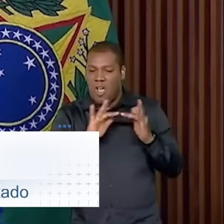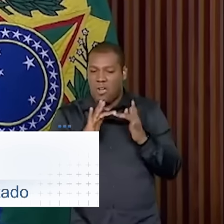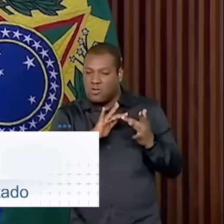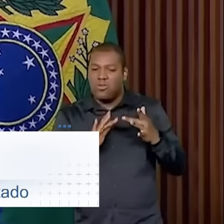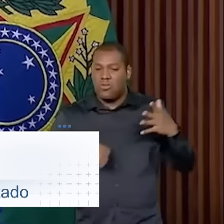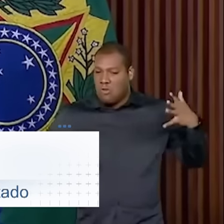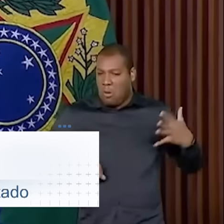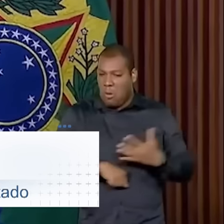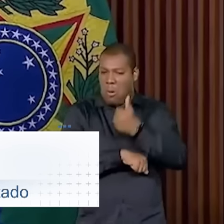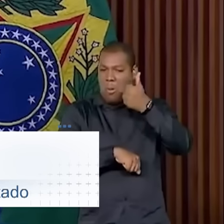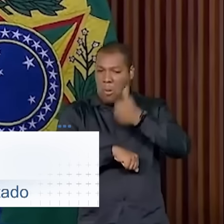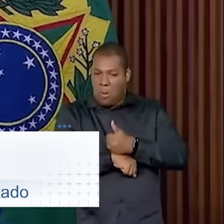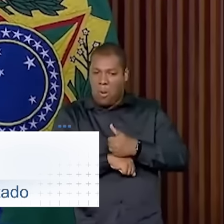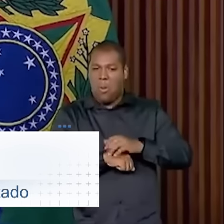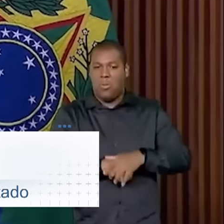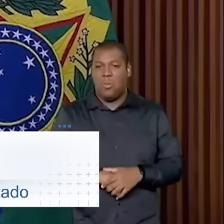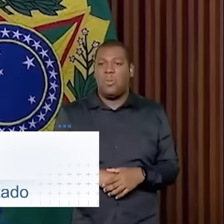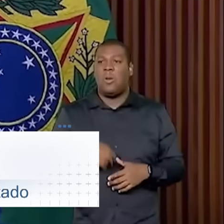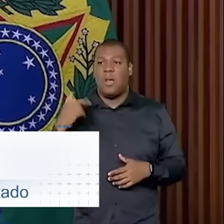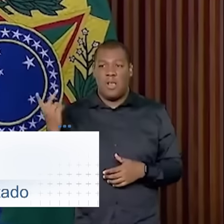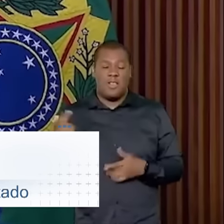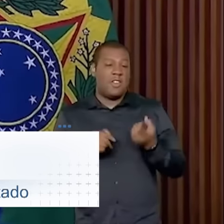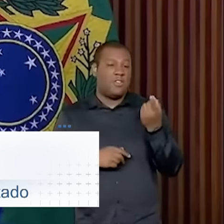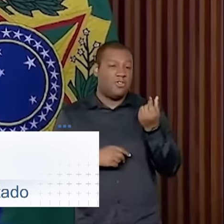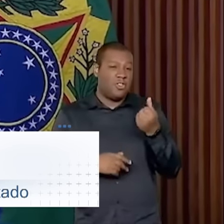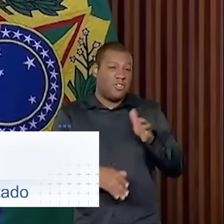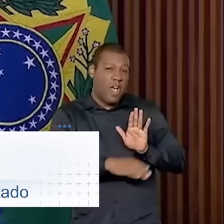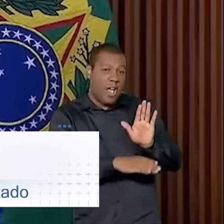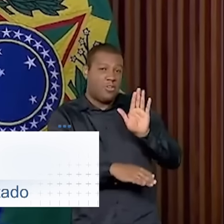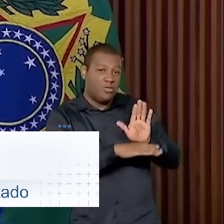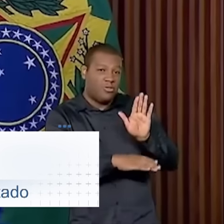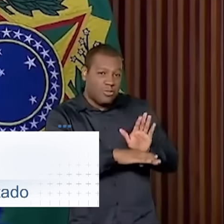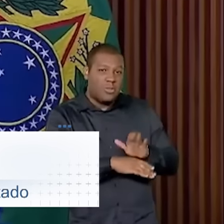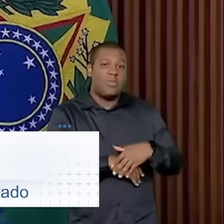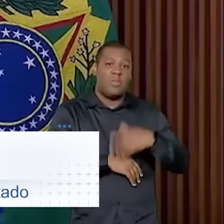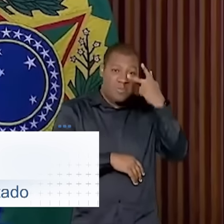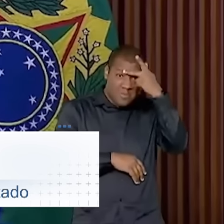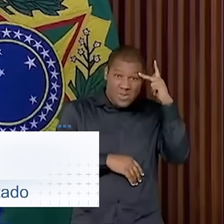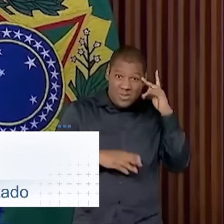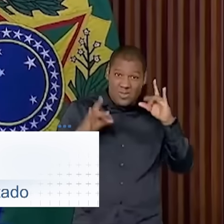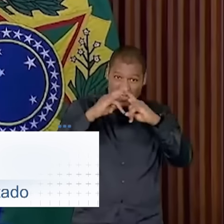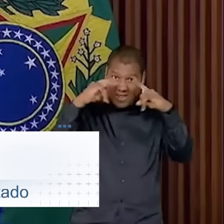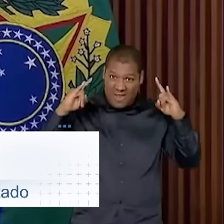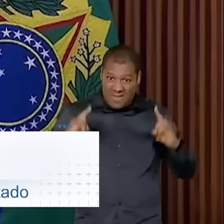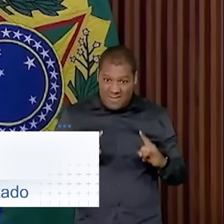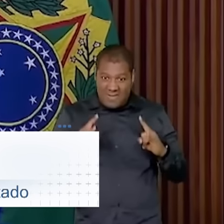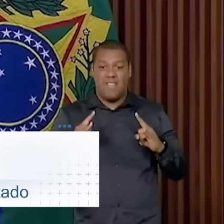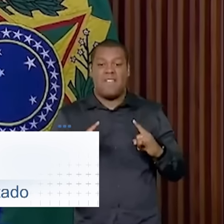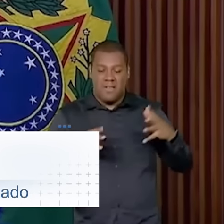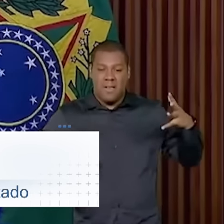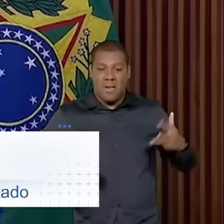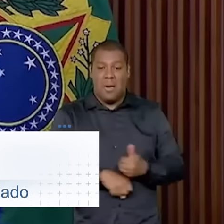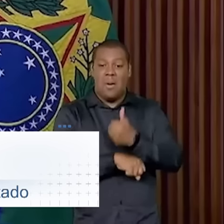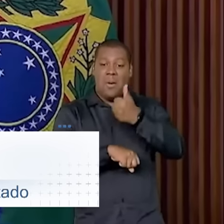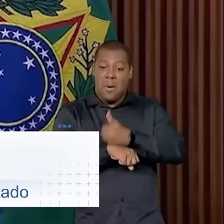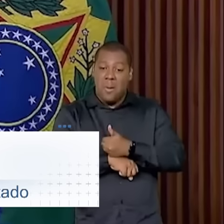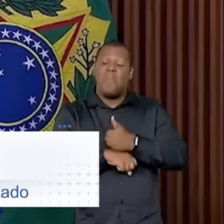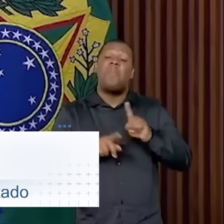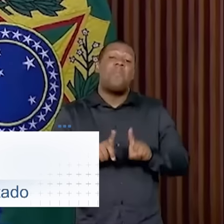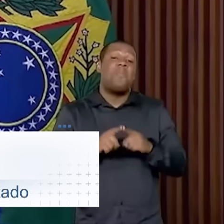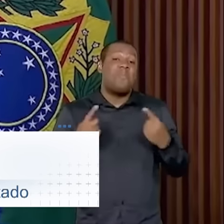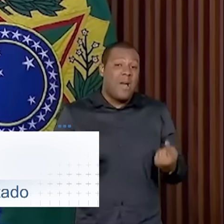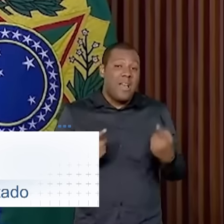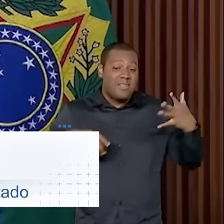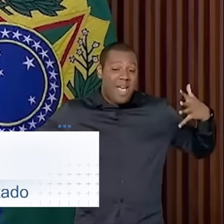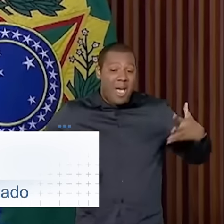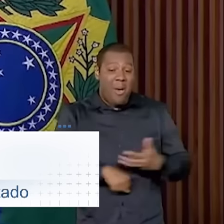eles financiaram as pessoas na porta dos quartéis para tentar estimular a sequência do golpe. Como não deu certo,